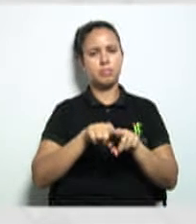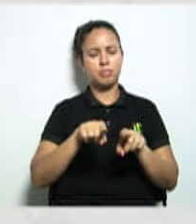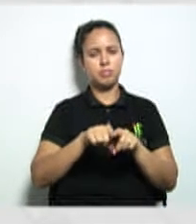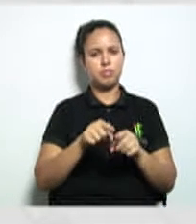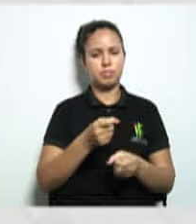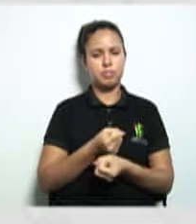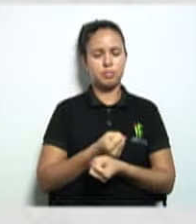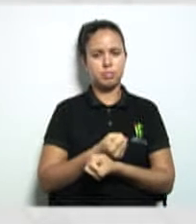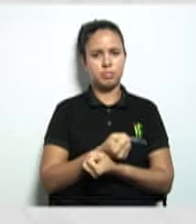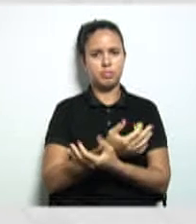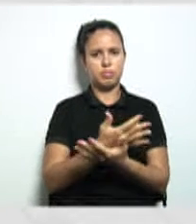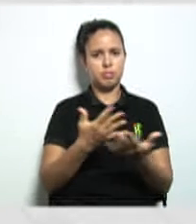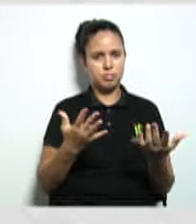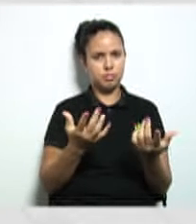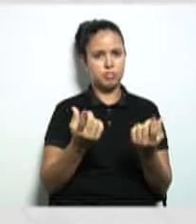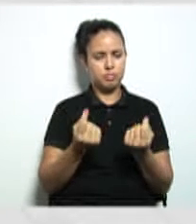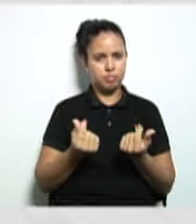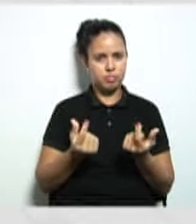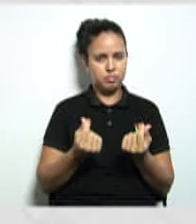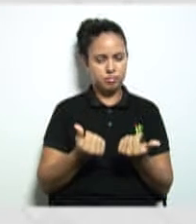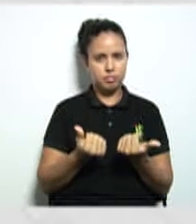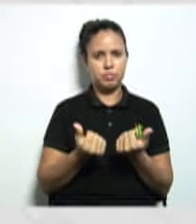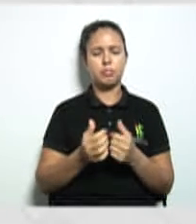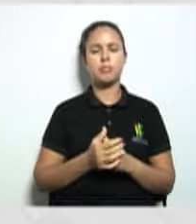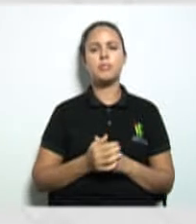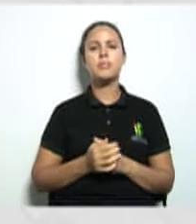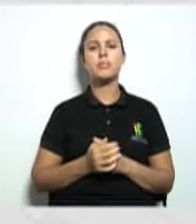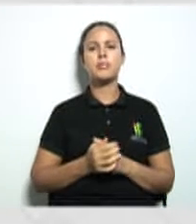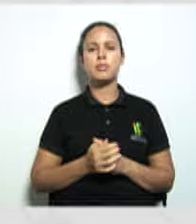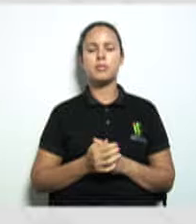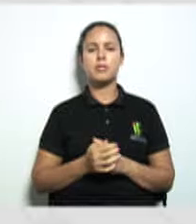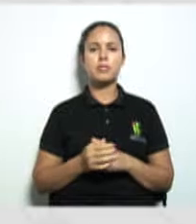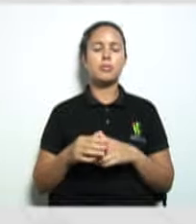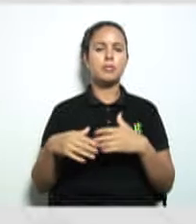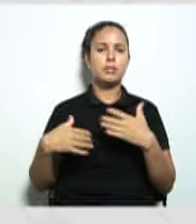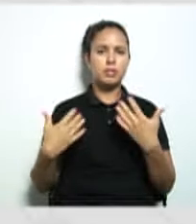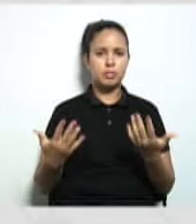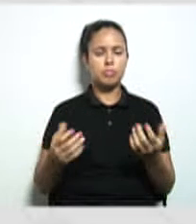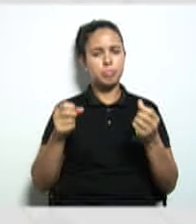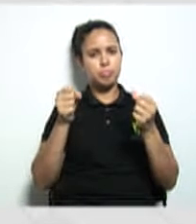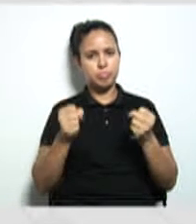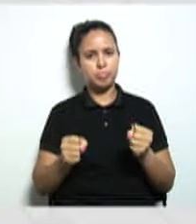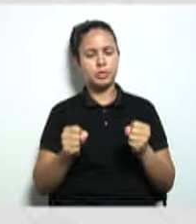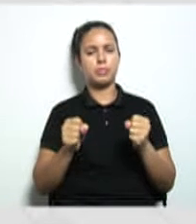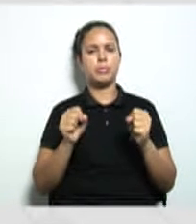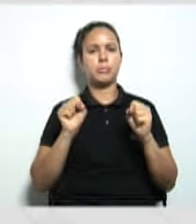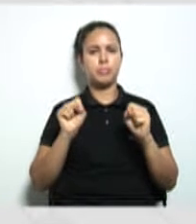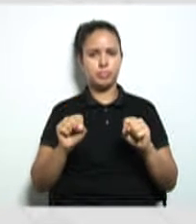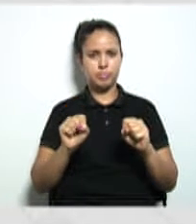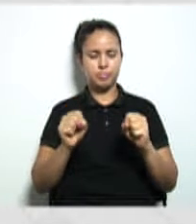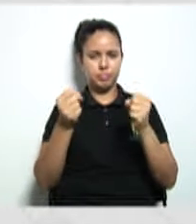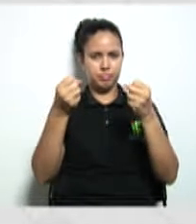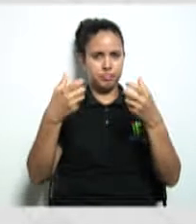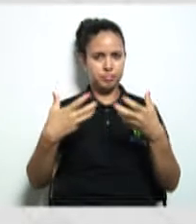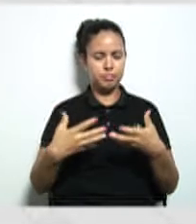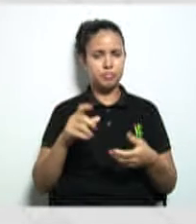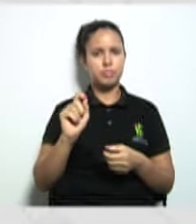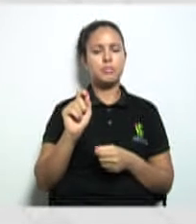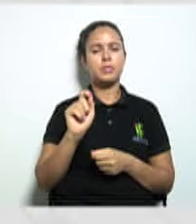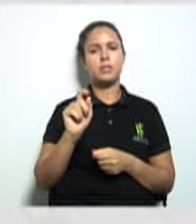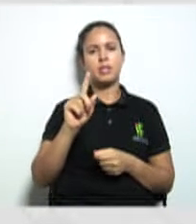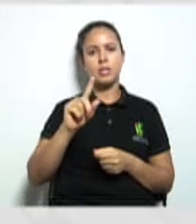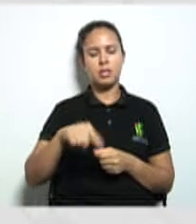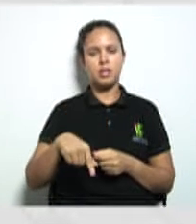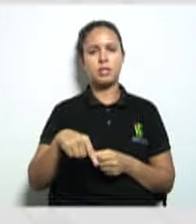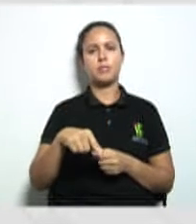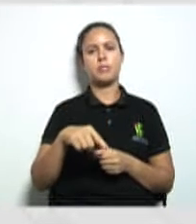de renda. Então, isso nós podemos dizer que fazem parte do